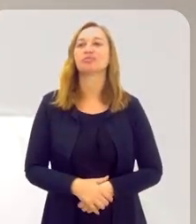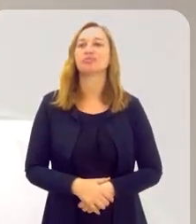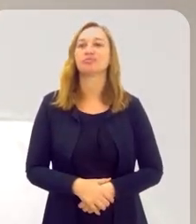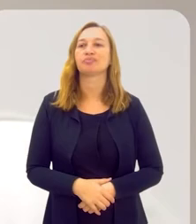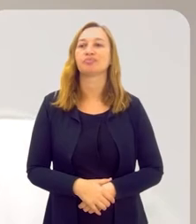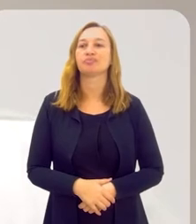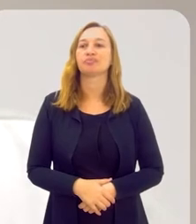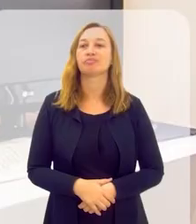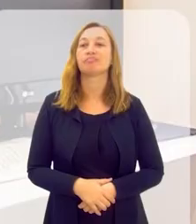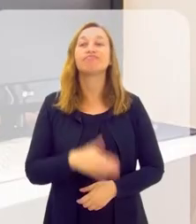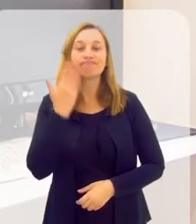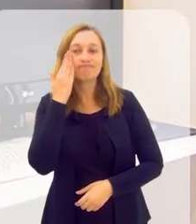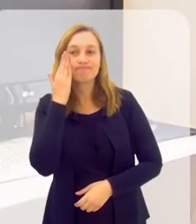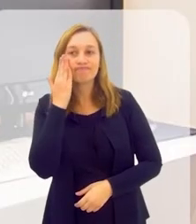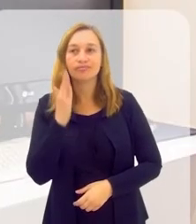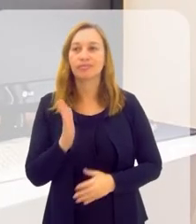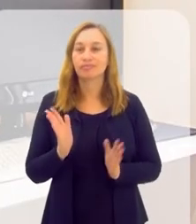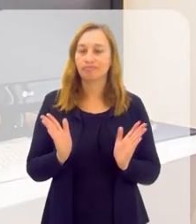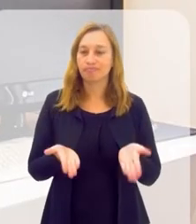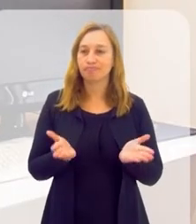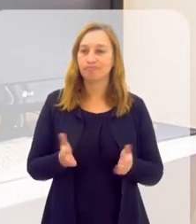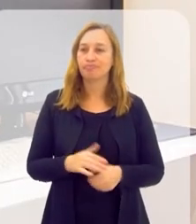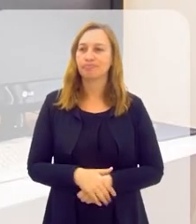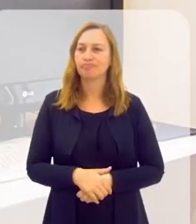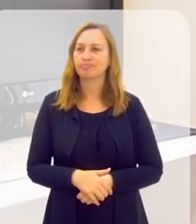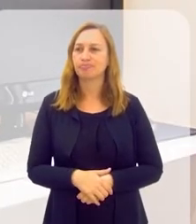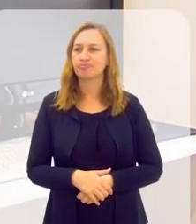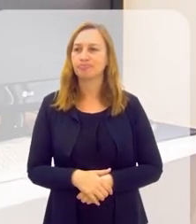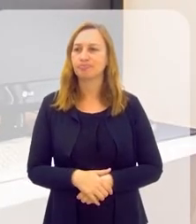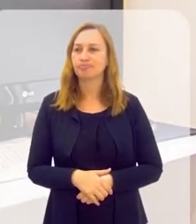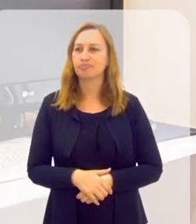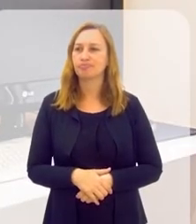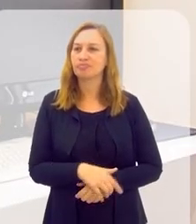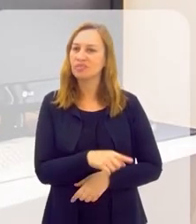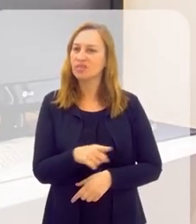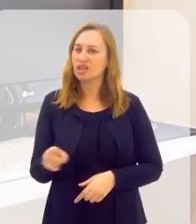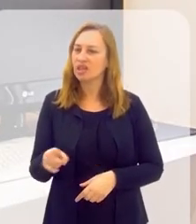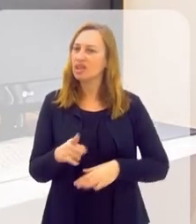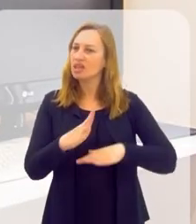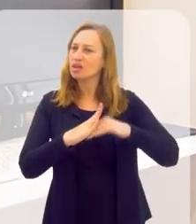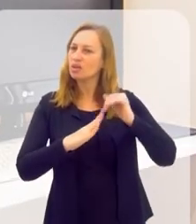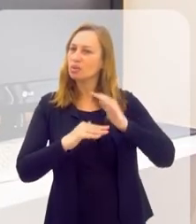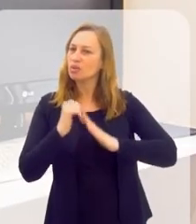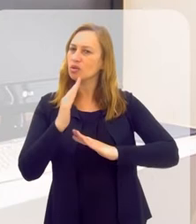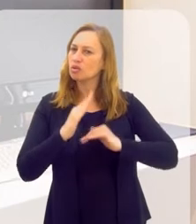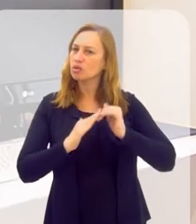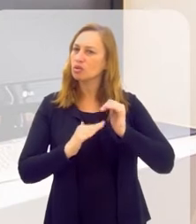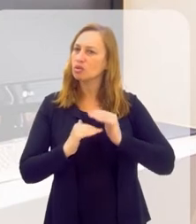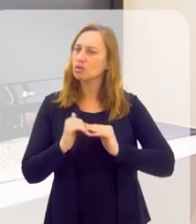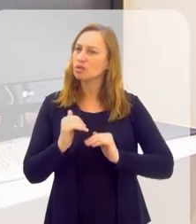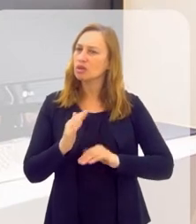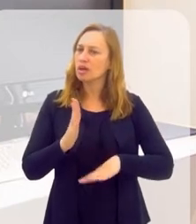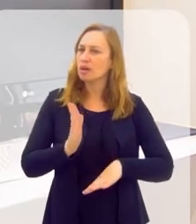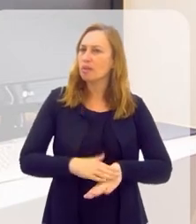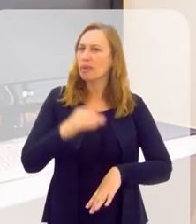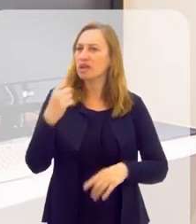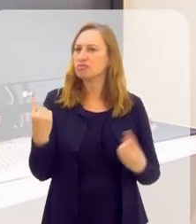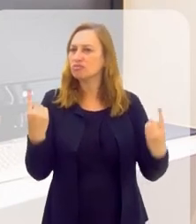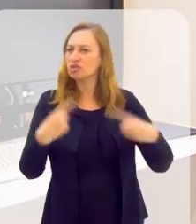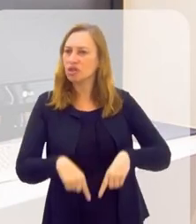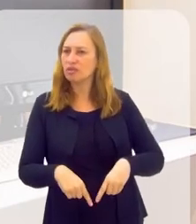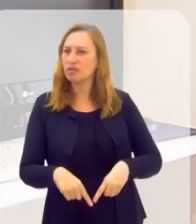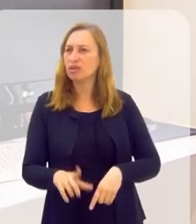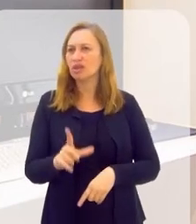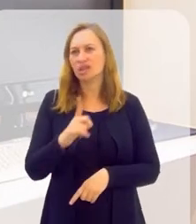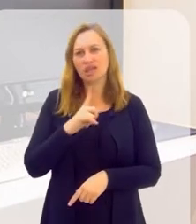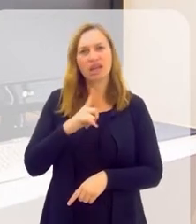também. Entendi. Agora, esses profissionais, quer dizer, é mais um desafio